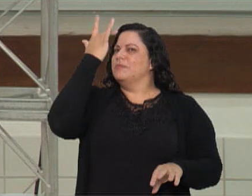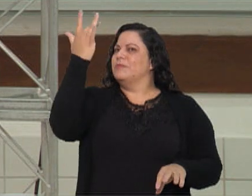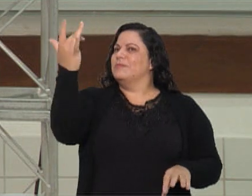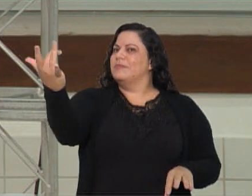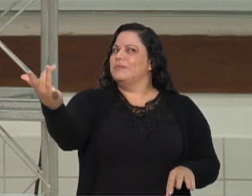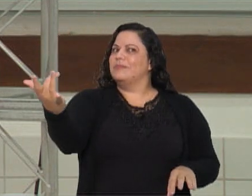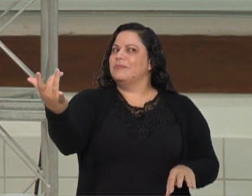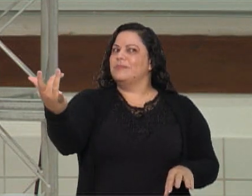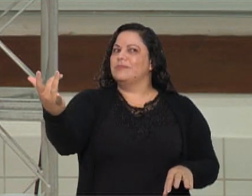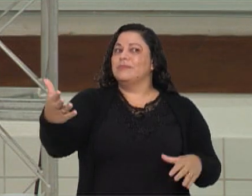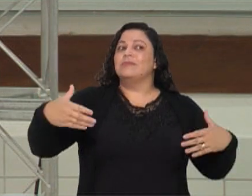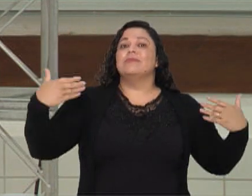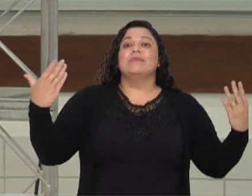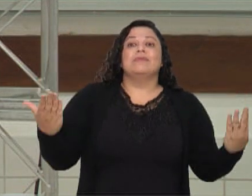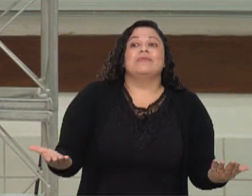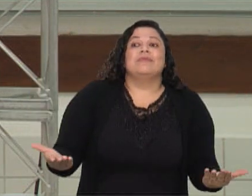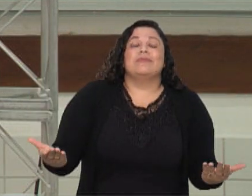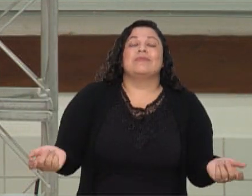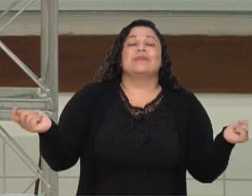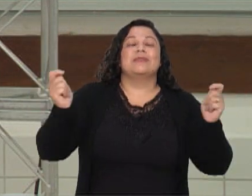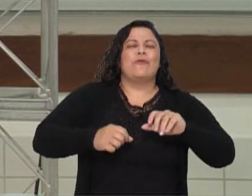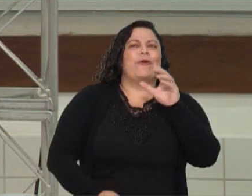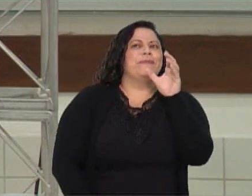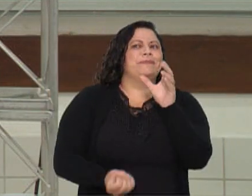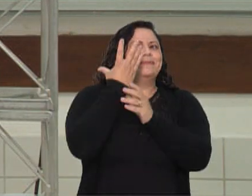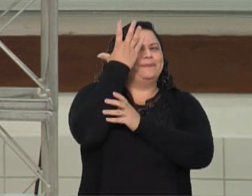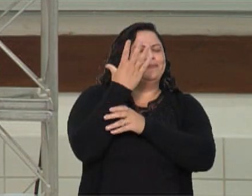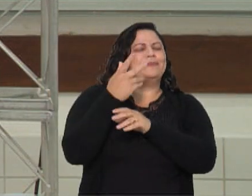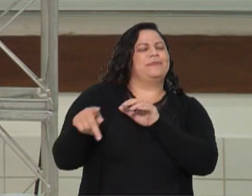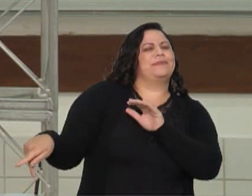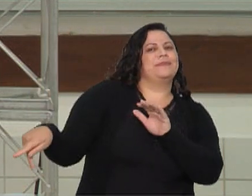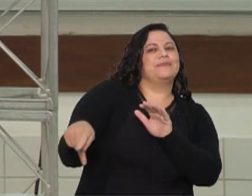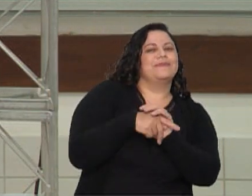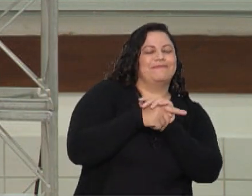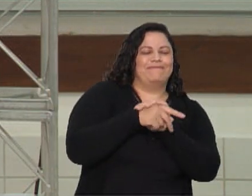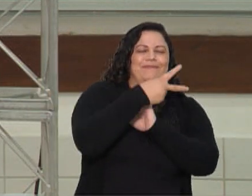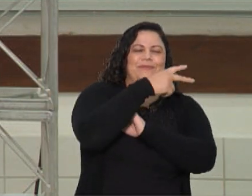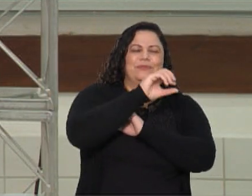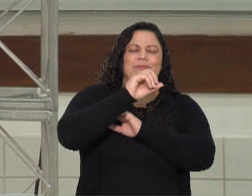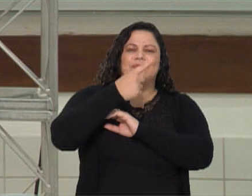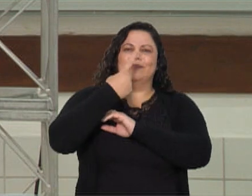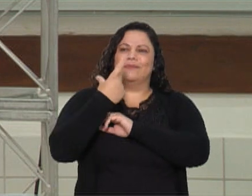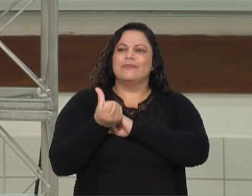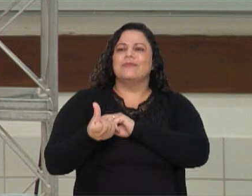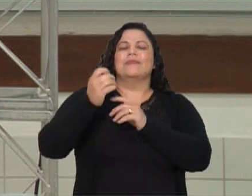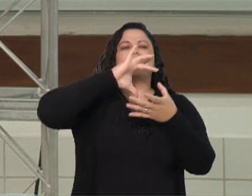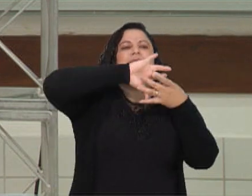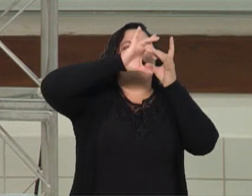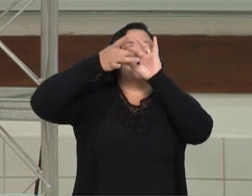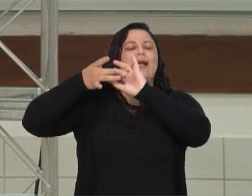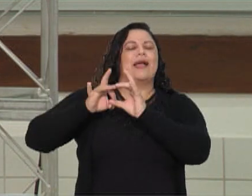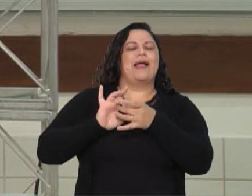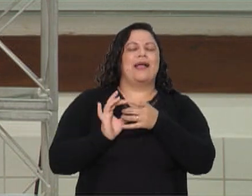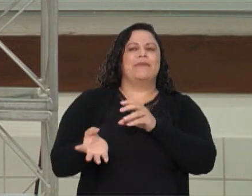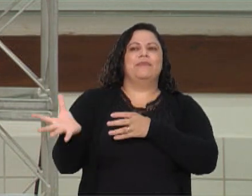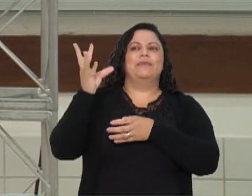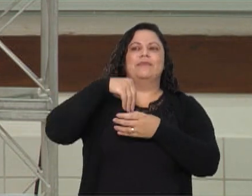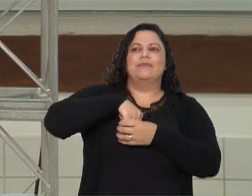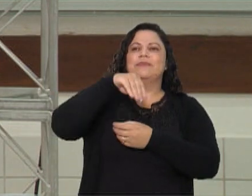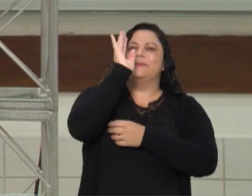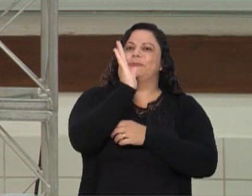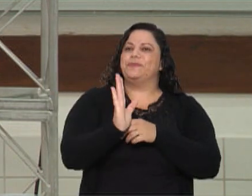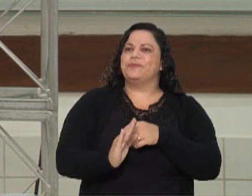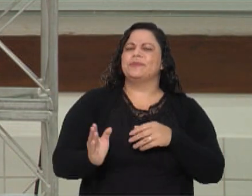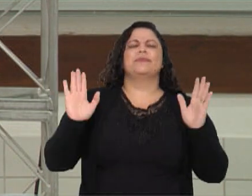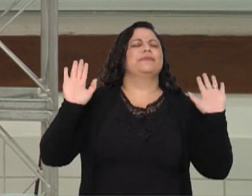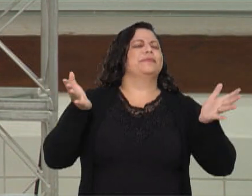cidade olímpica, que foi criada para as Olimpíadas de 2016 aqui no Brasil, certo? Com certeza vocês já ouviram falar